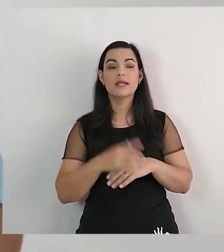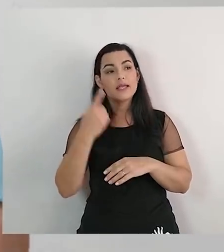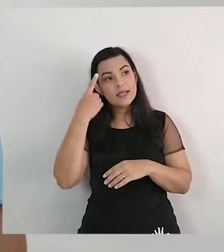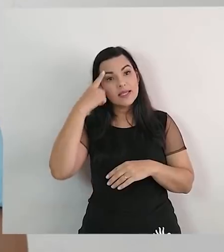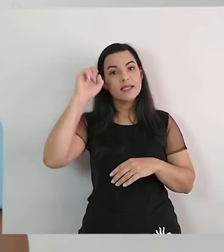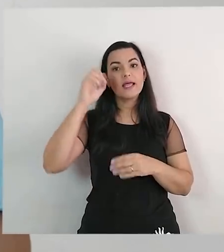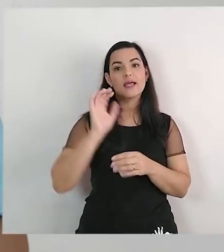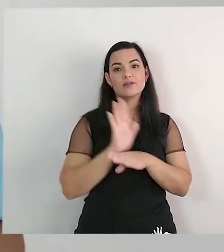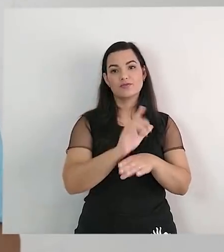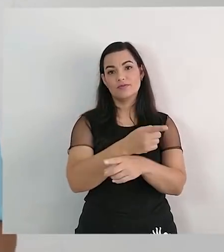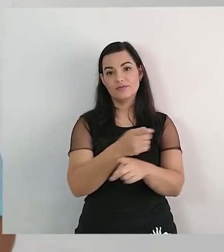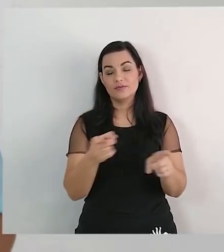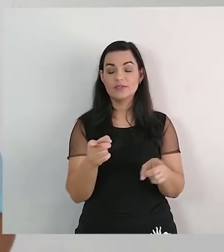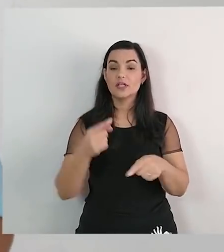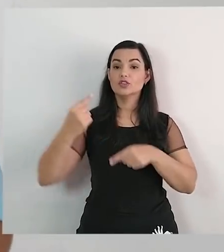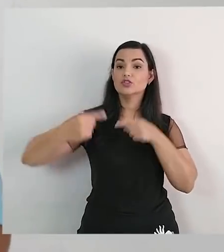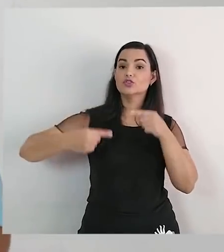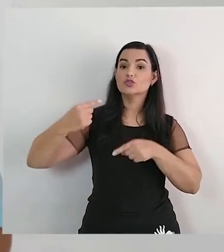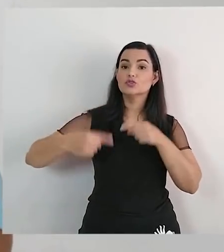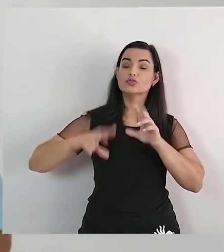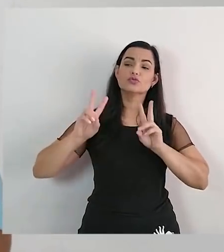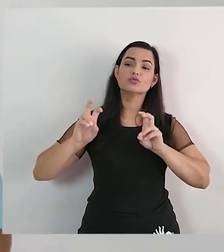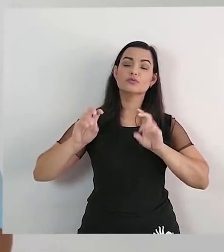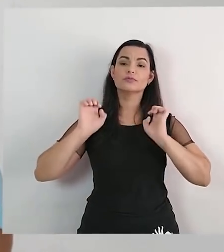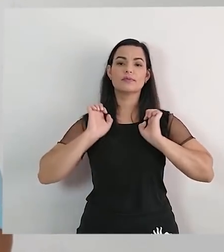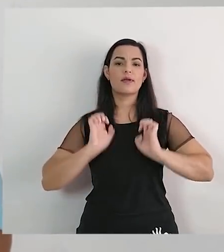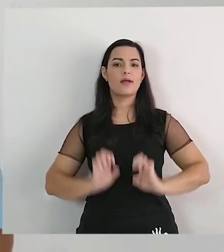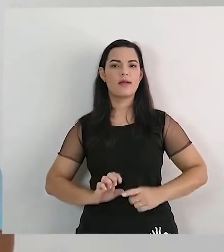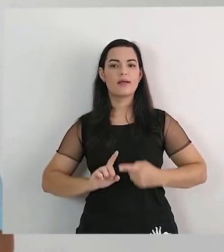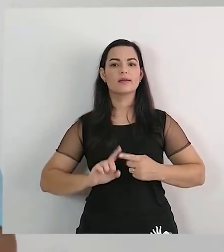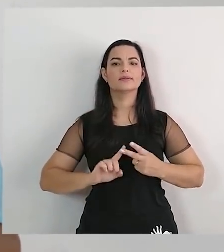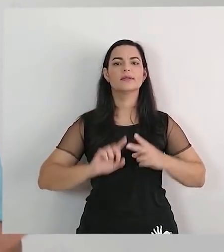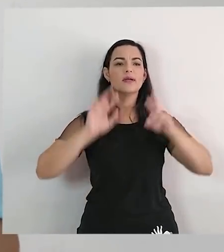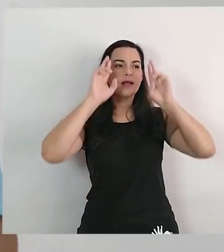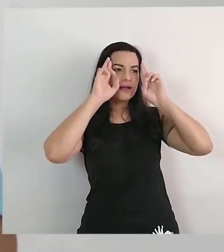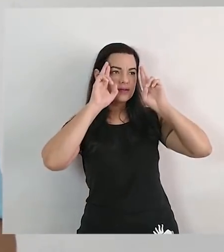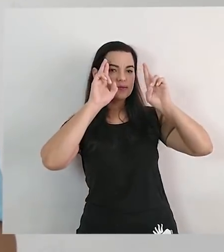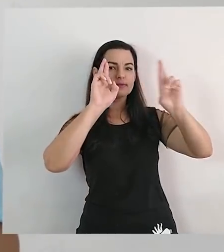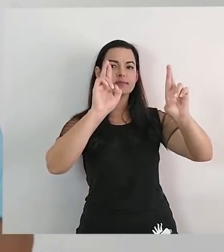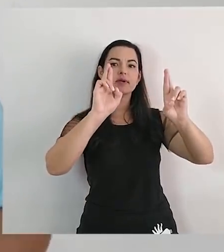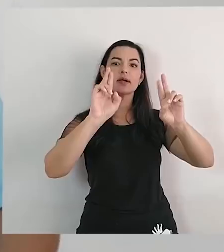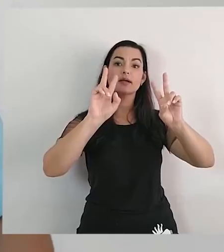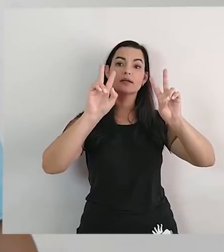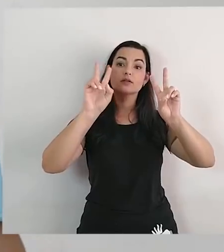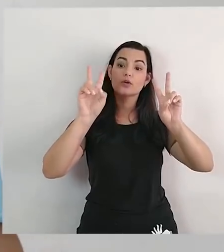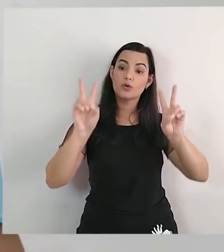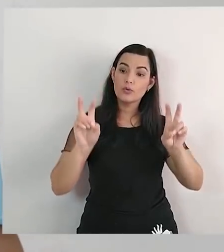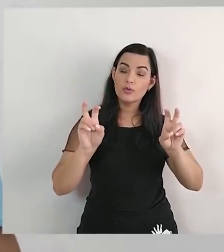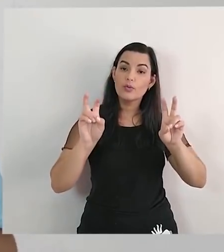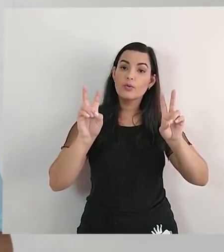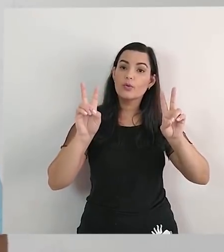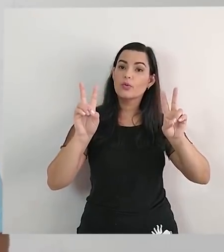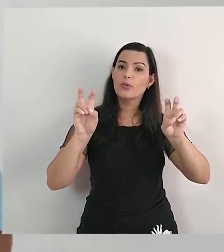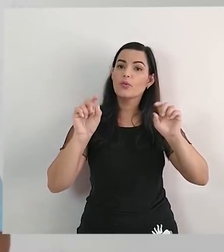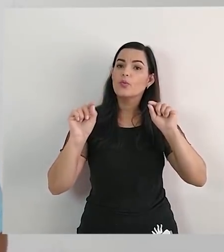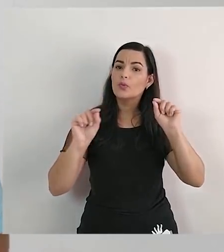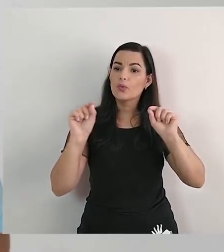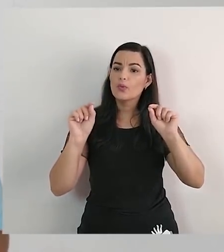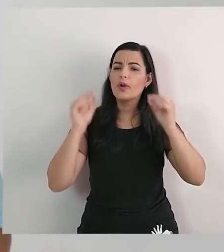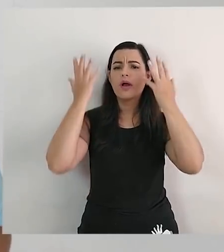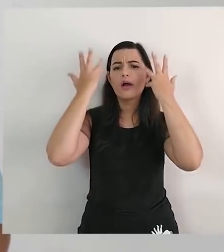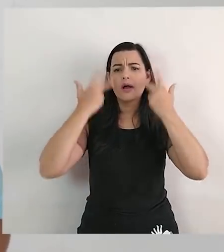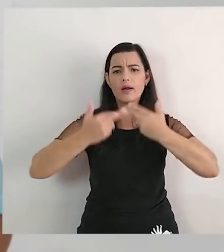informação, discutindo um pouquinho a questão da ética, do respeito pelos seres vivos e por tudo que nós temos